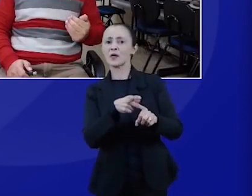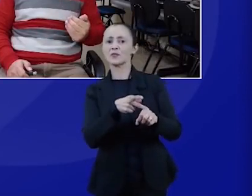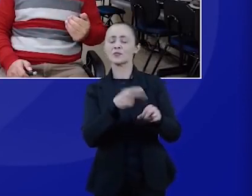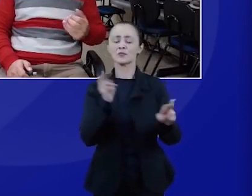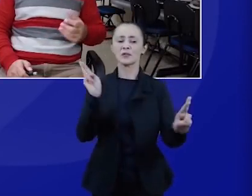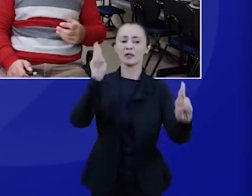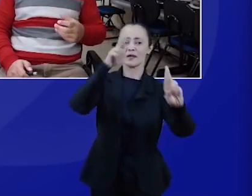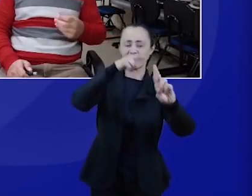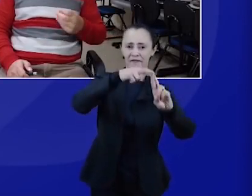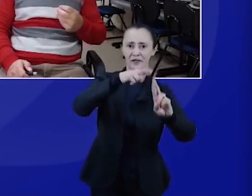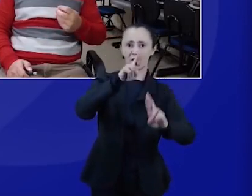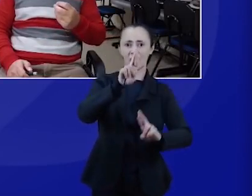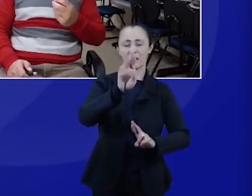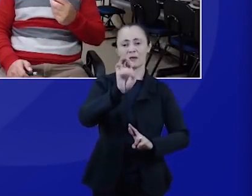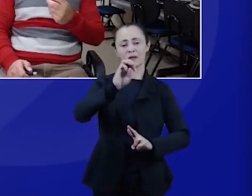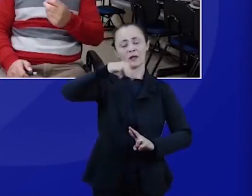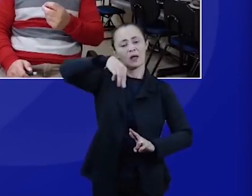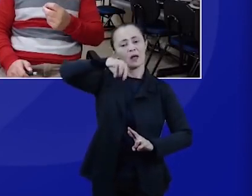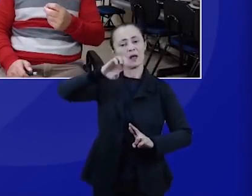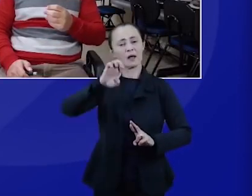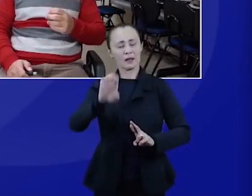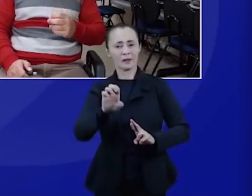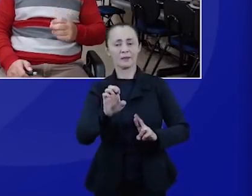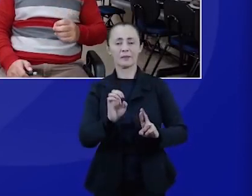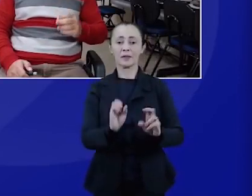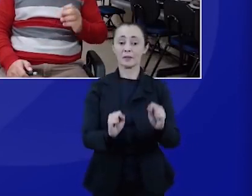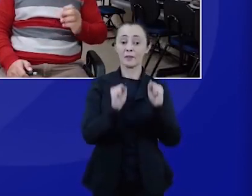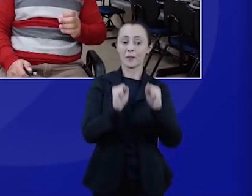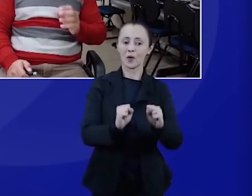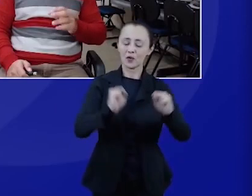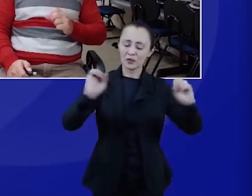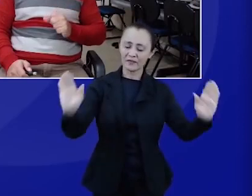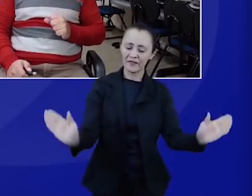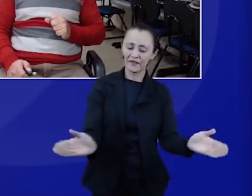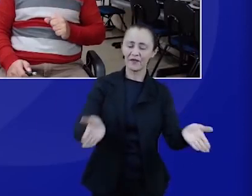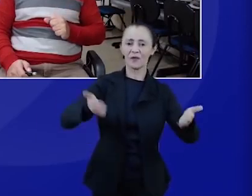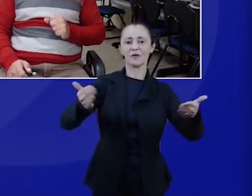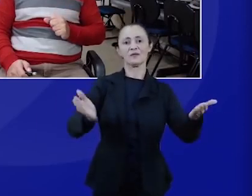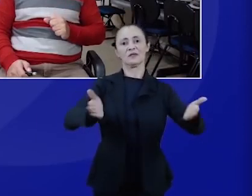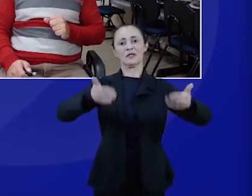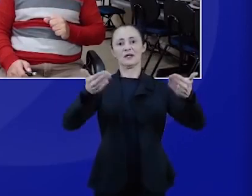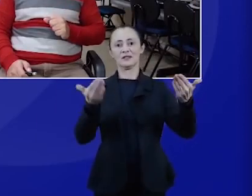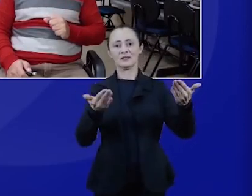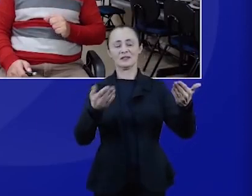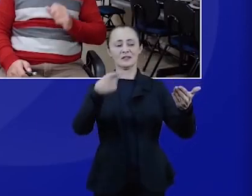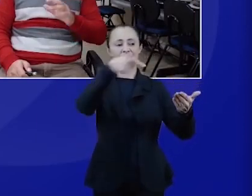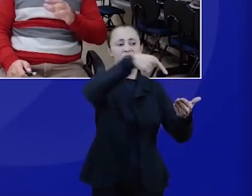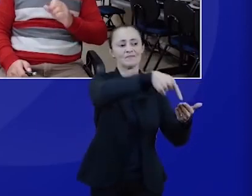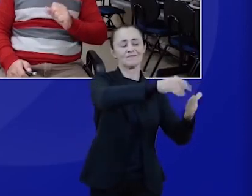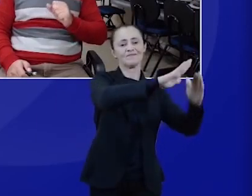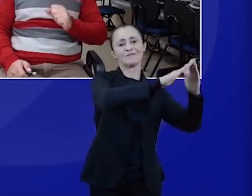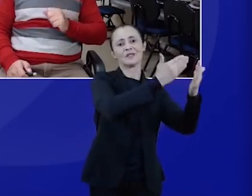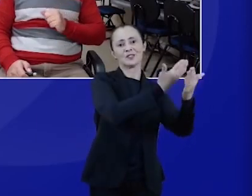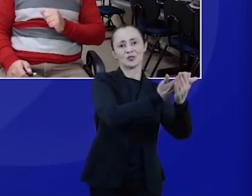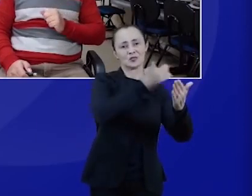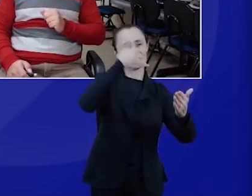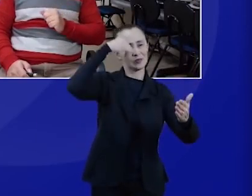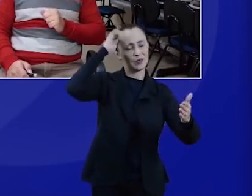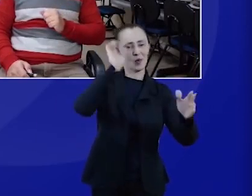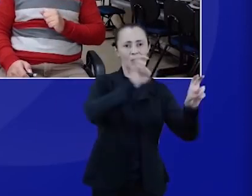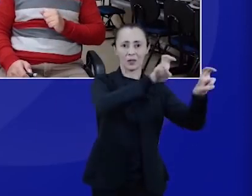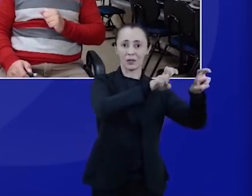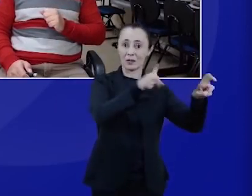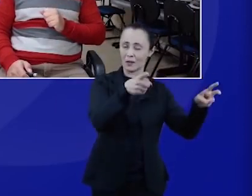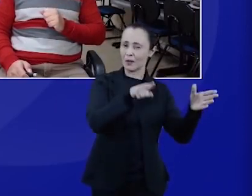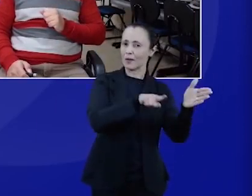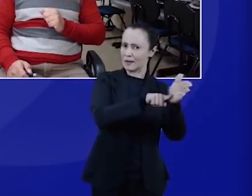da REME, pode fortalecer a identidade da escola do campo? Olha que pergunta provocativa para